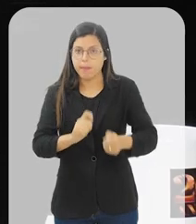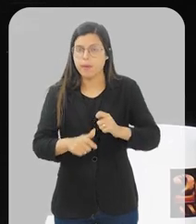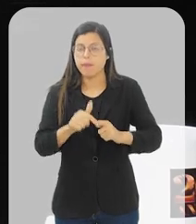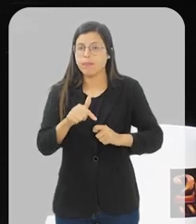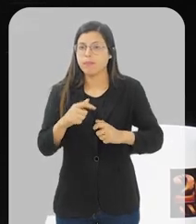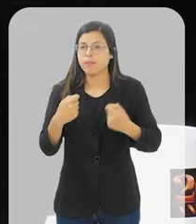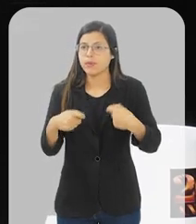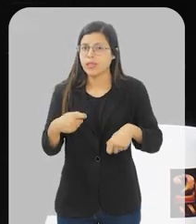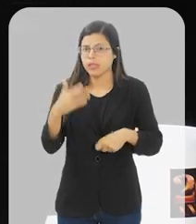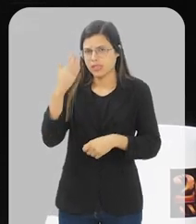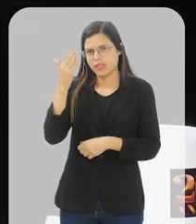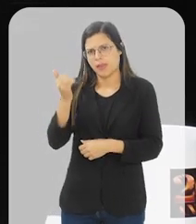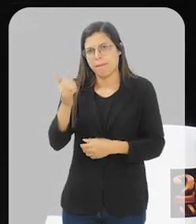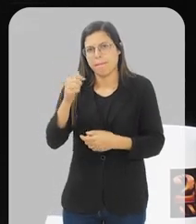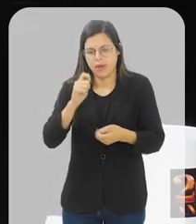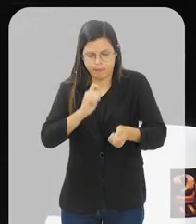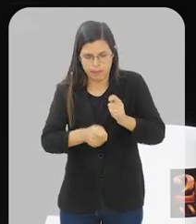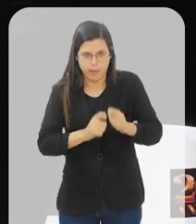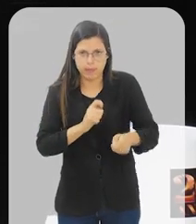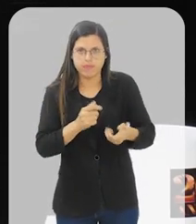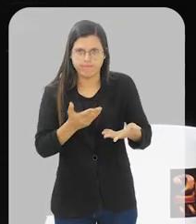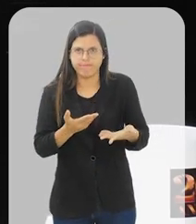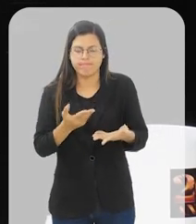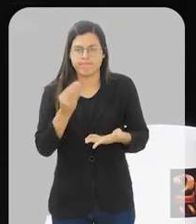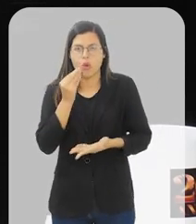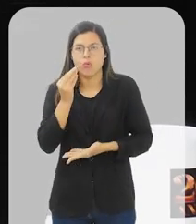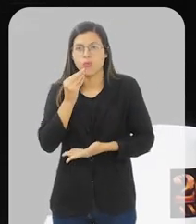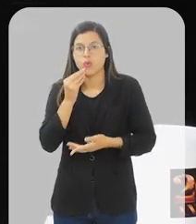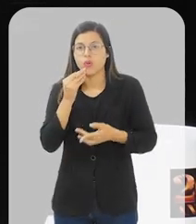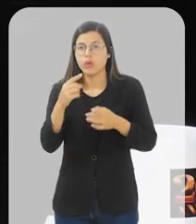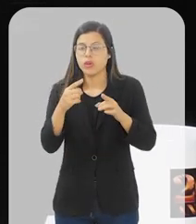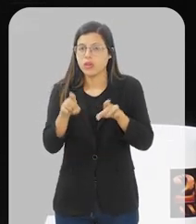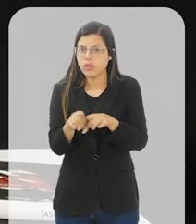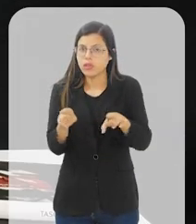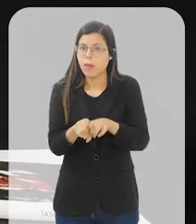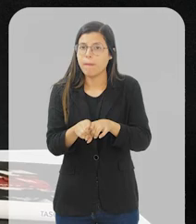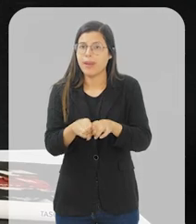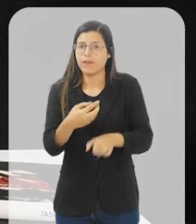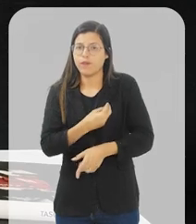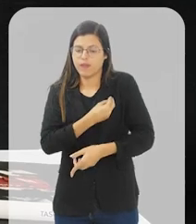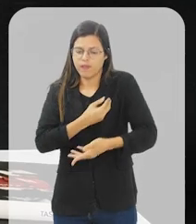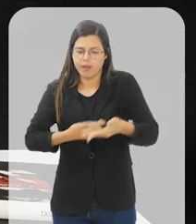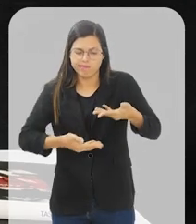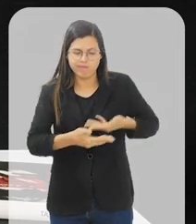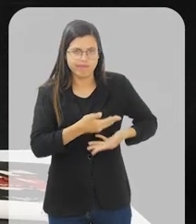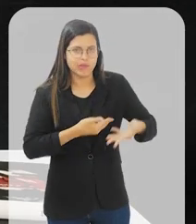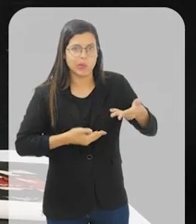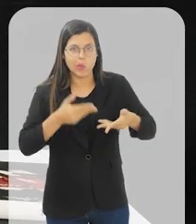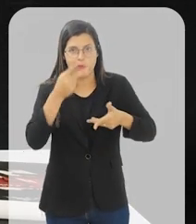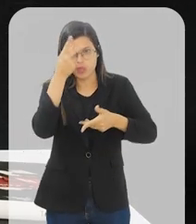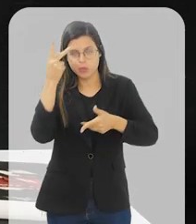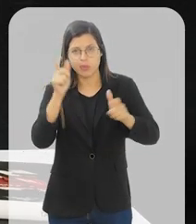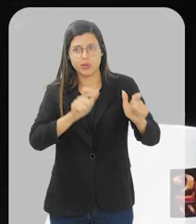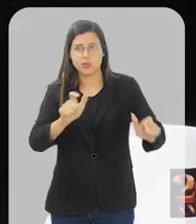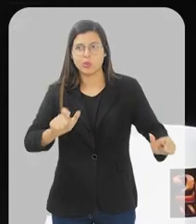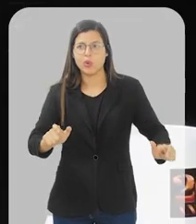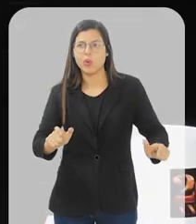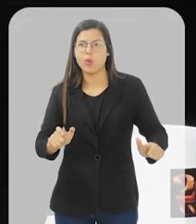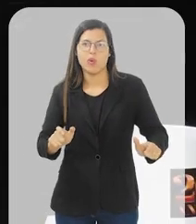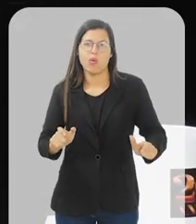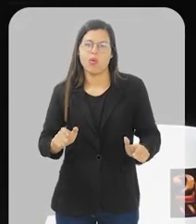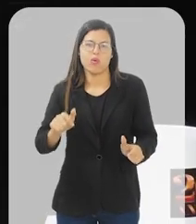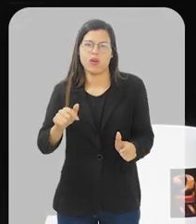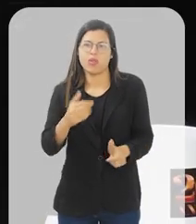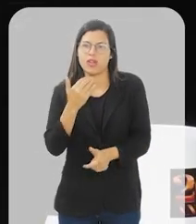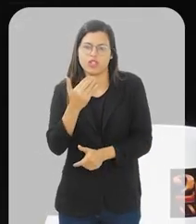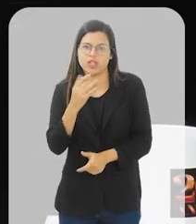ele chegar mestre, ele precisa saber tocar, claro, saber conviver com as pessoas. Não adianta ele saber tocar pra caramba, mas não é uma pessoa